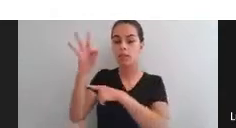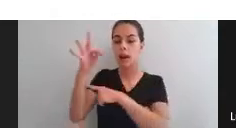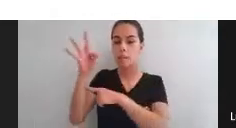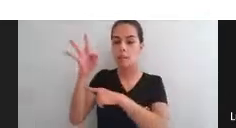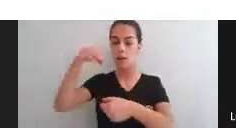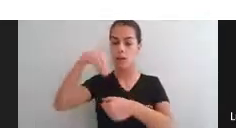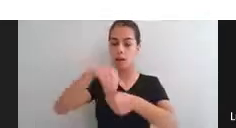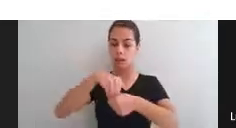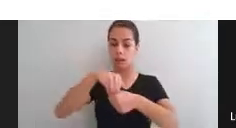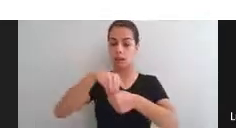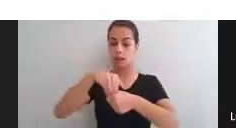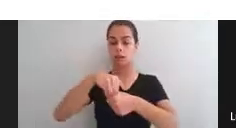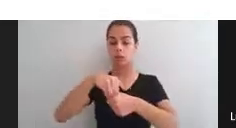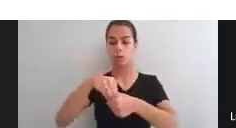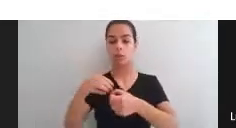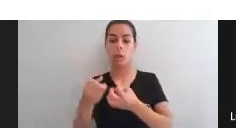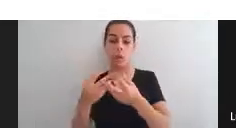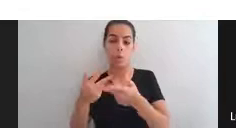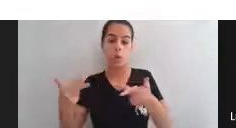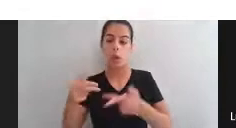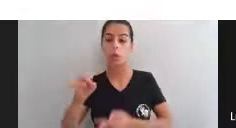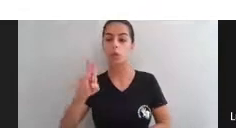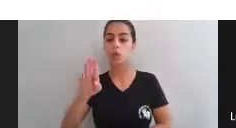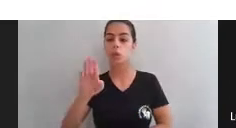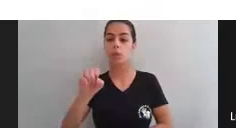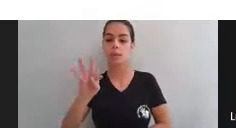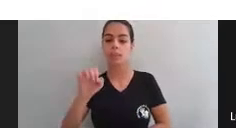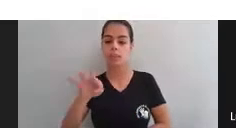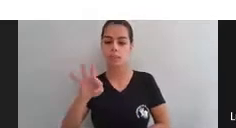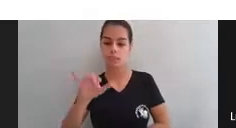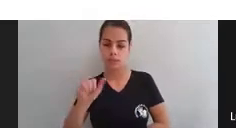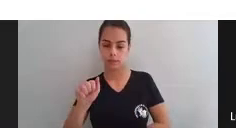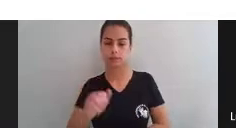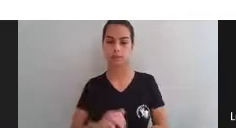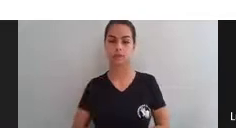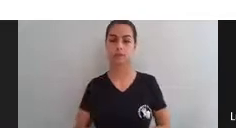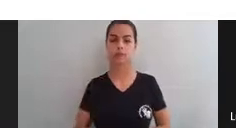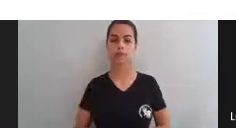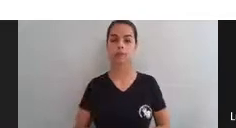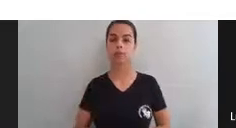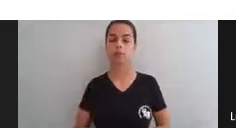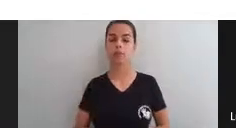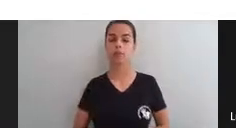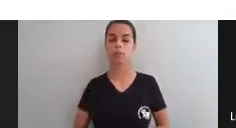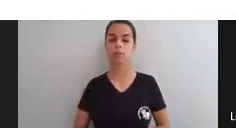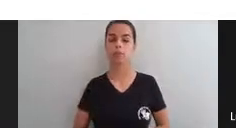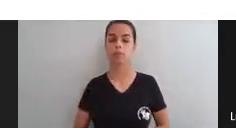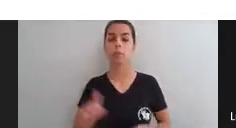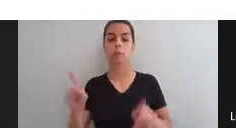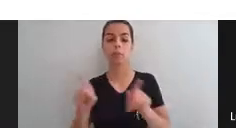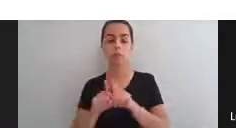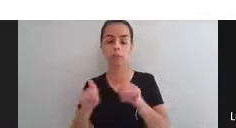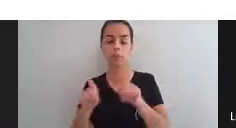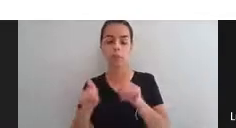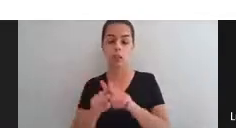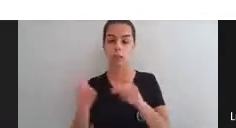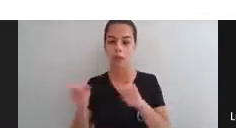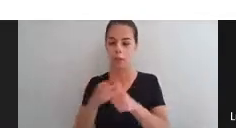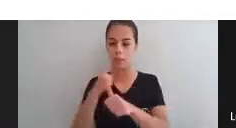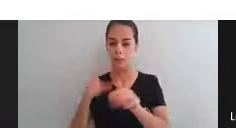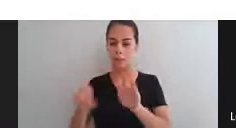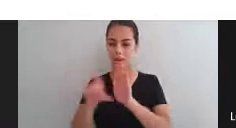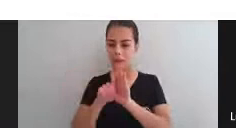por uma determinada substância, fluida, de preferência. E ela também, a primeira lei é